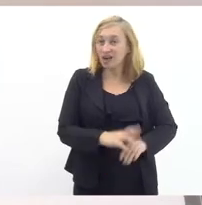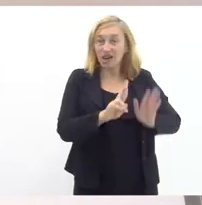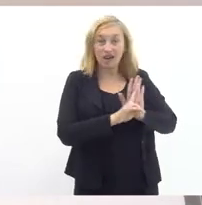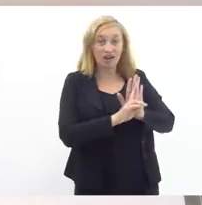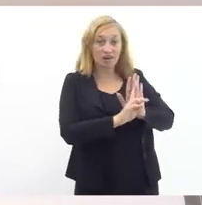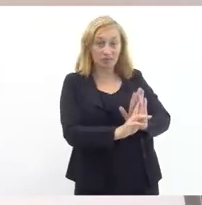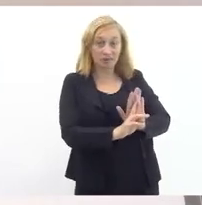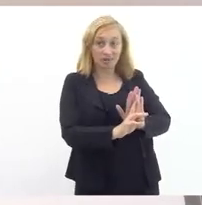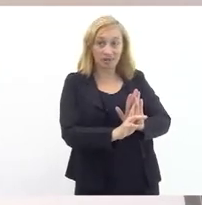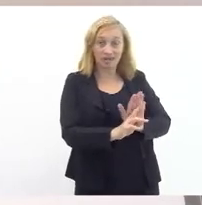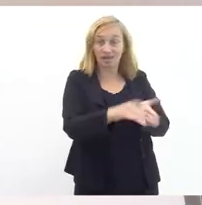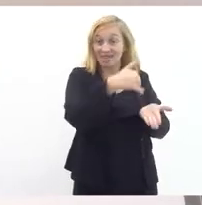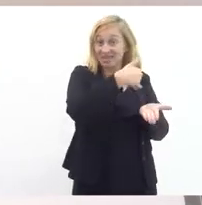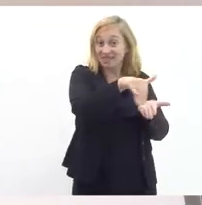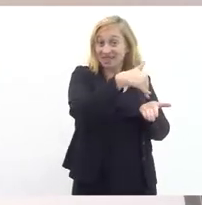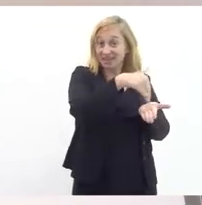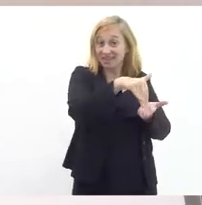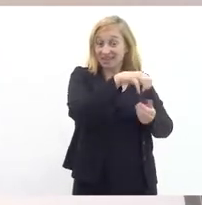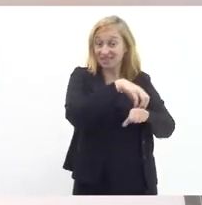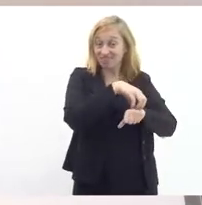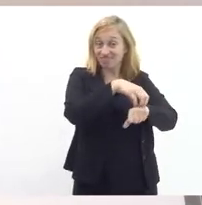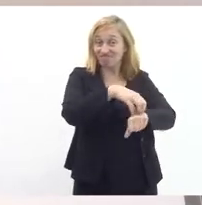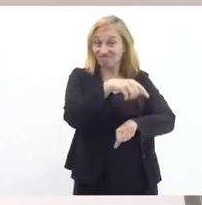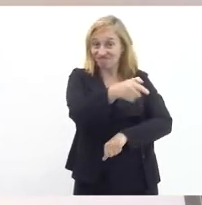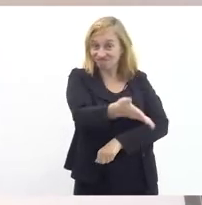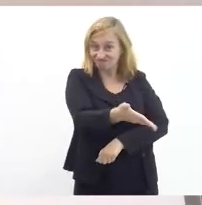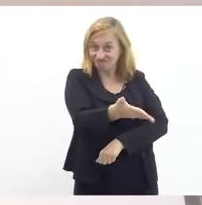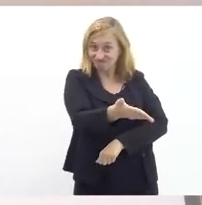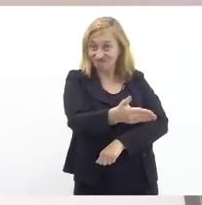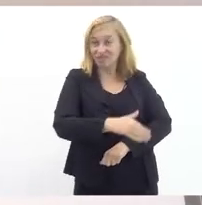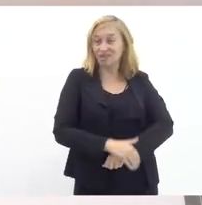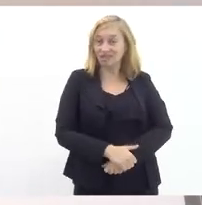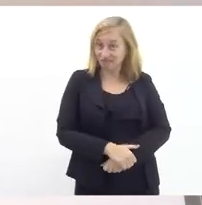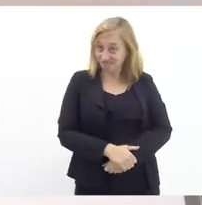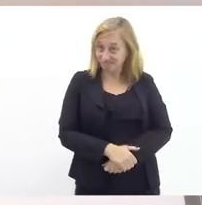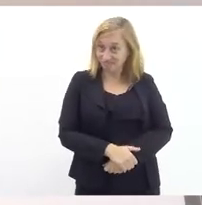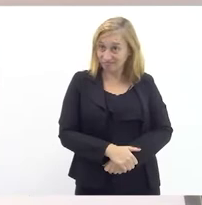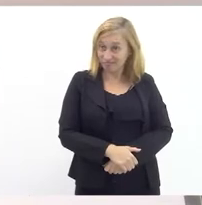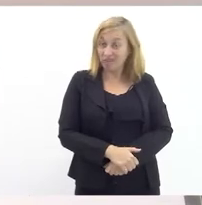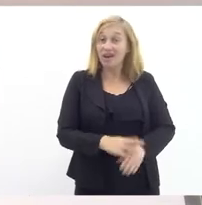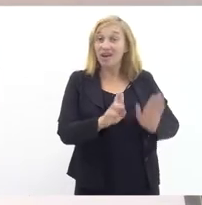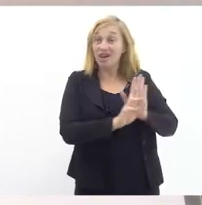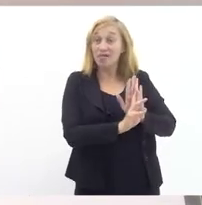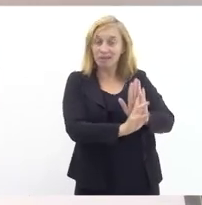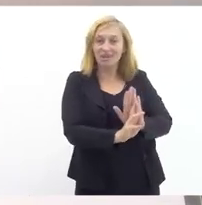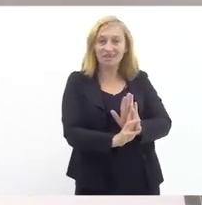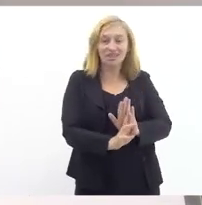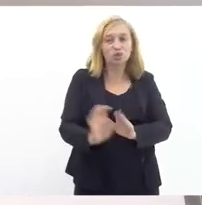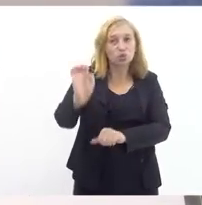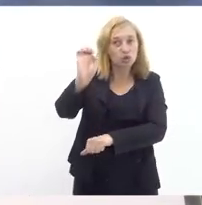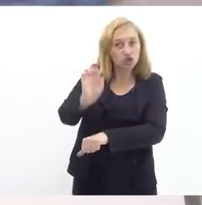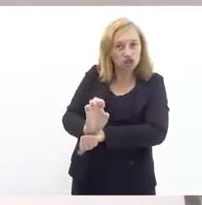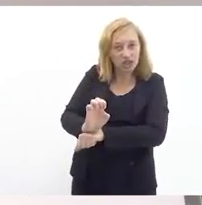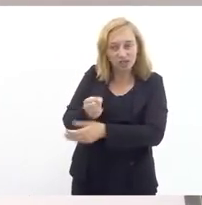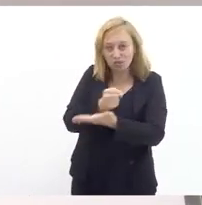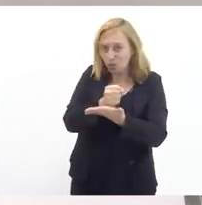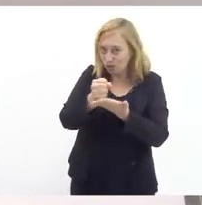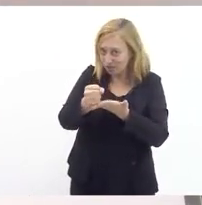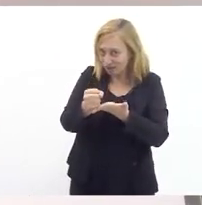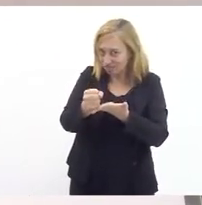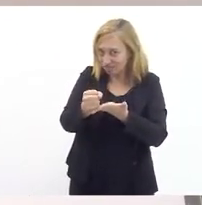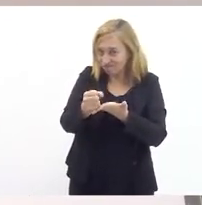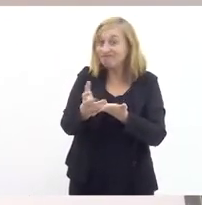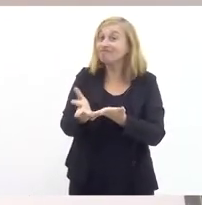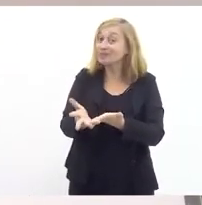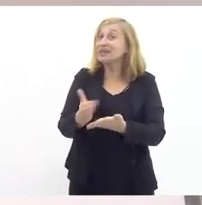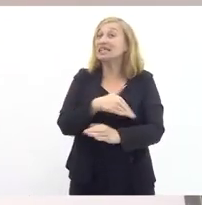pela Secretaria de Transportes. Secretaria de Transporte é que representa o Estado no contrato e